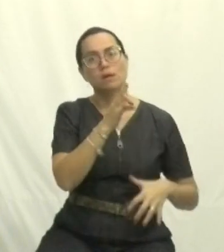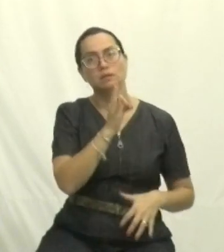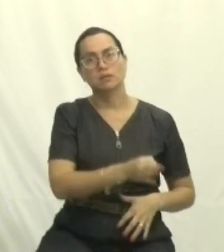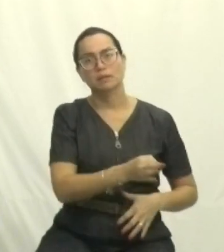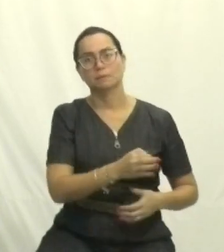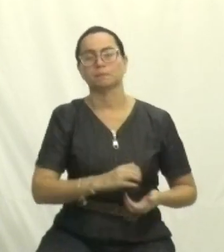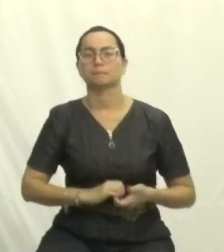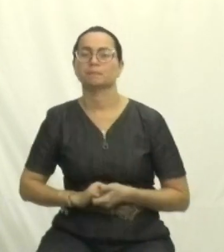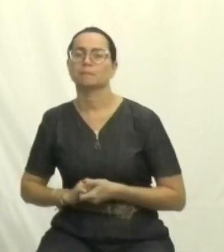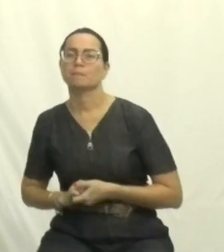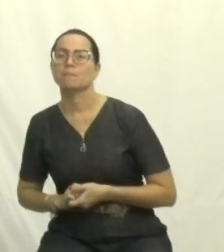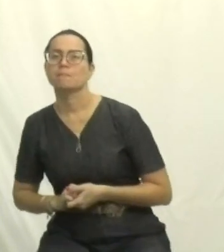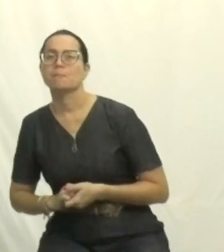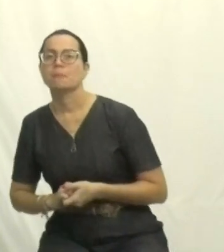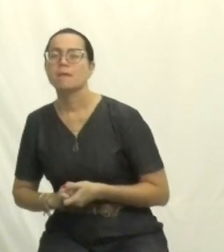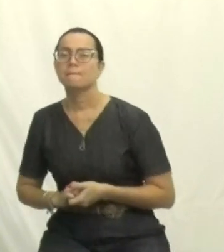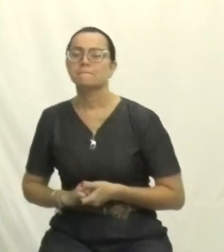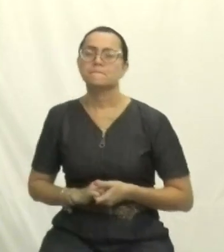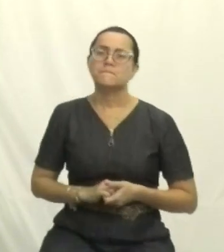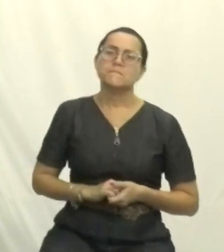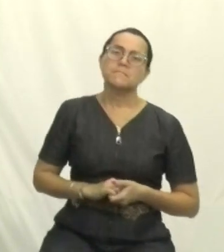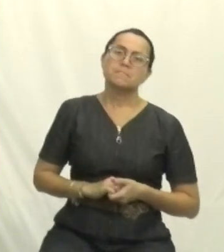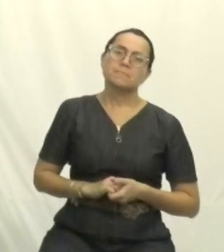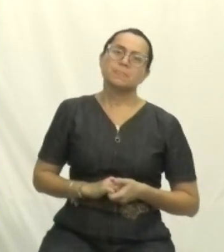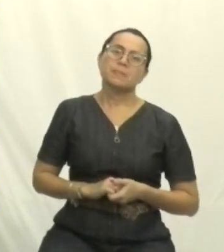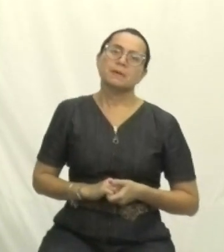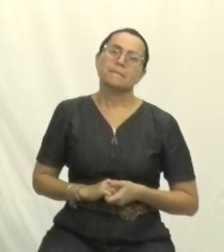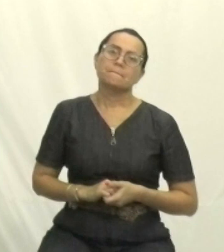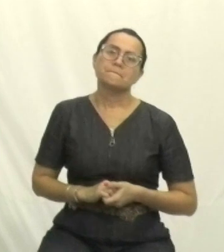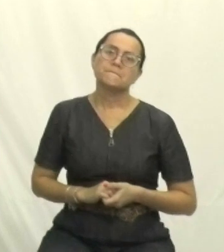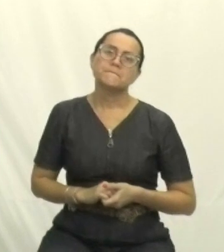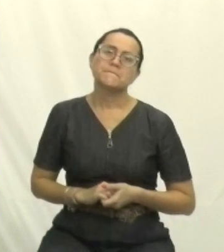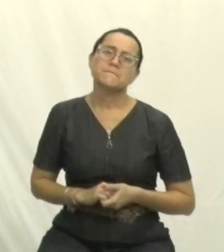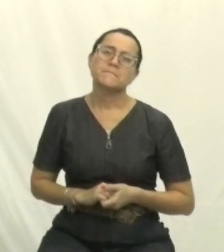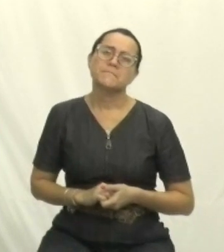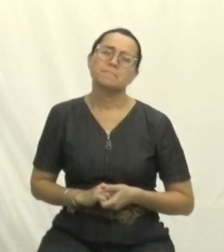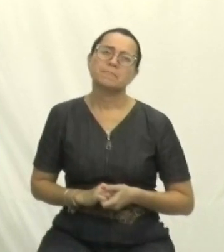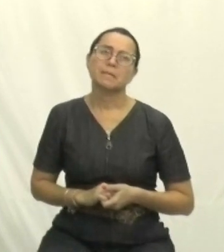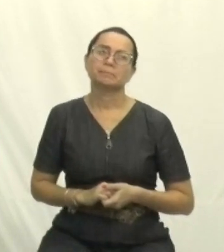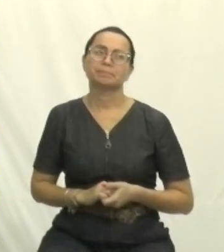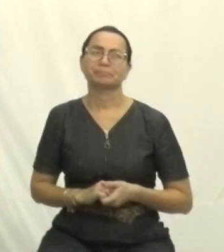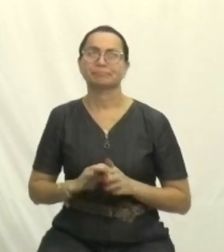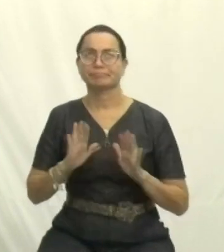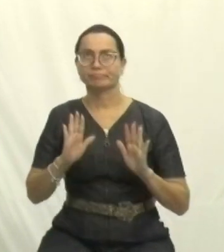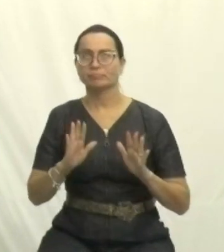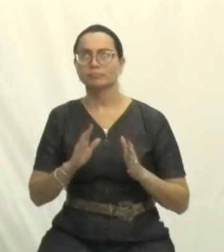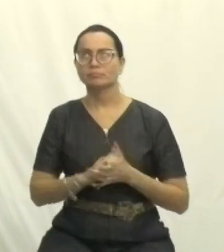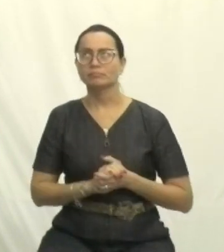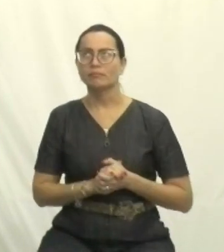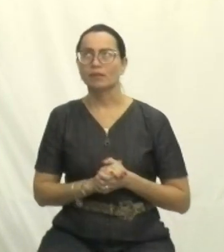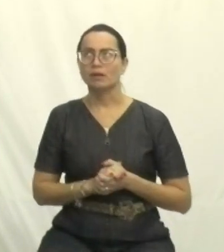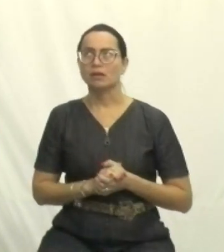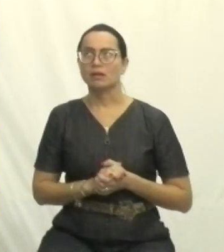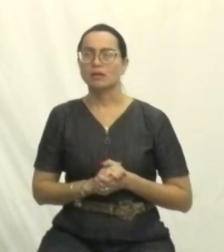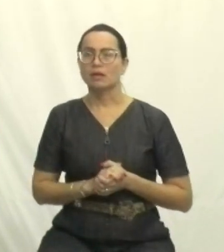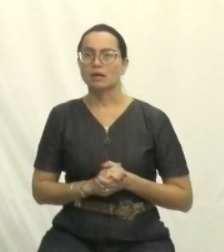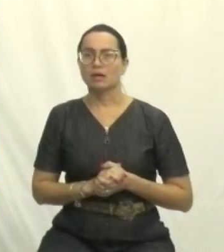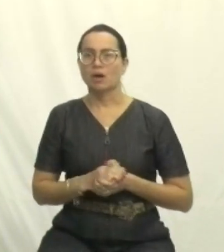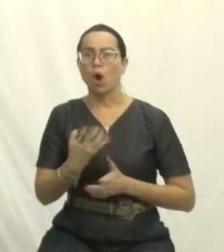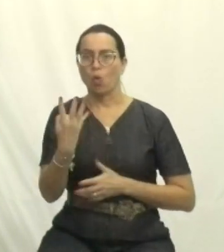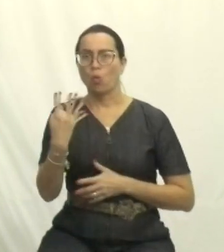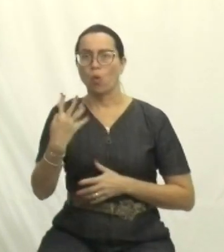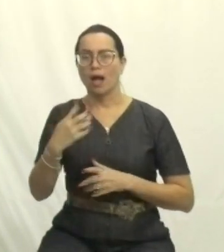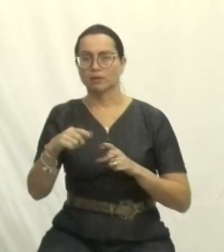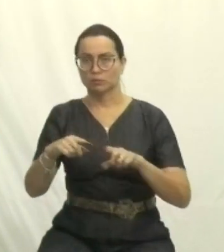aí eu trago, depois a gente tem os números, né? Mas o 4º Batalhão, os senhores e senhoras viram ali que é um dos 15 do